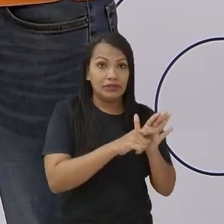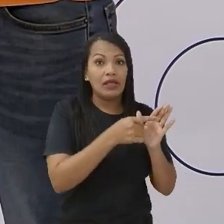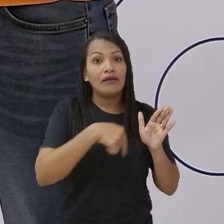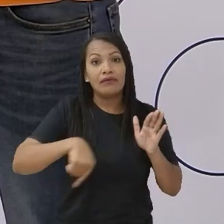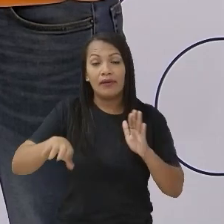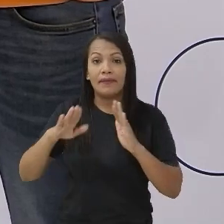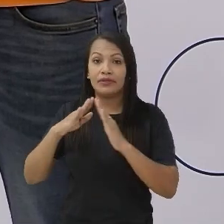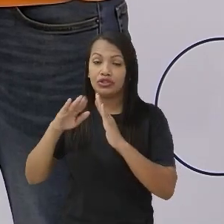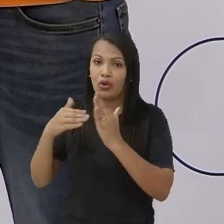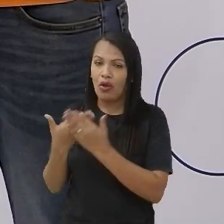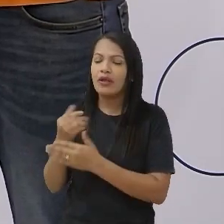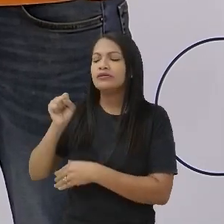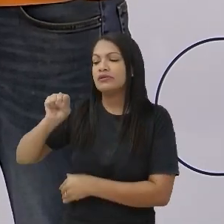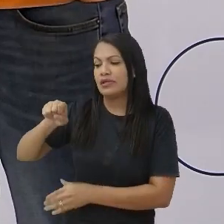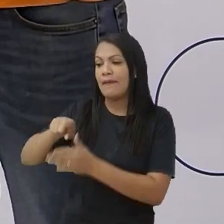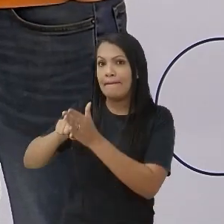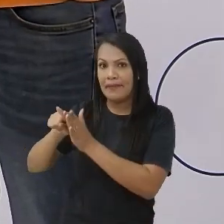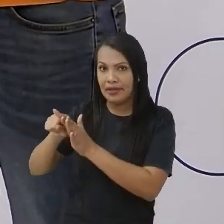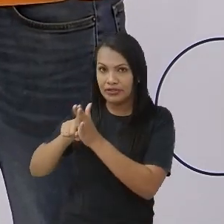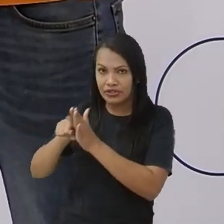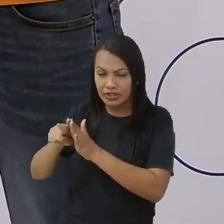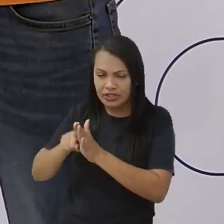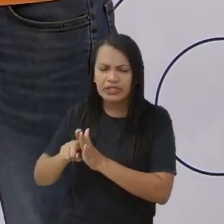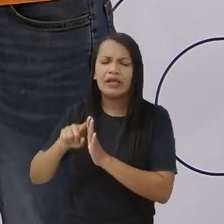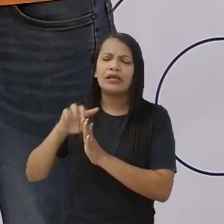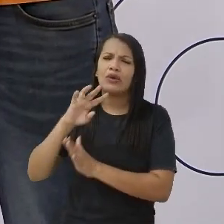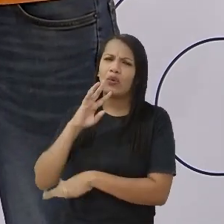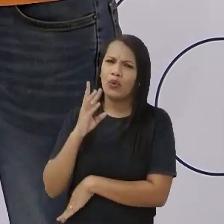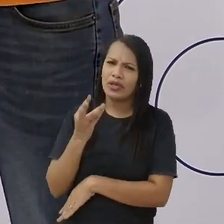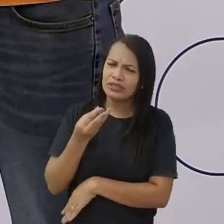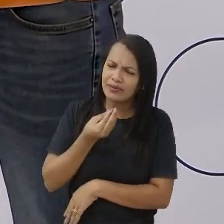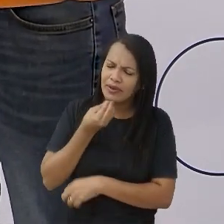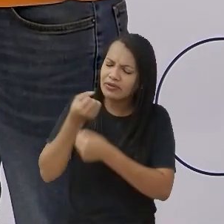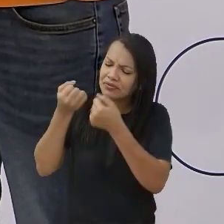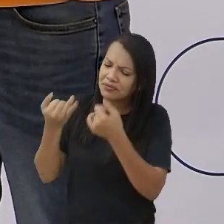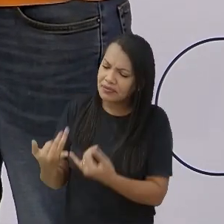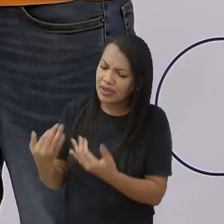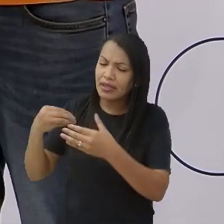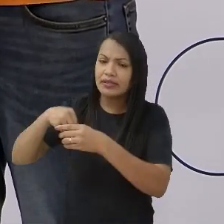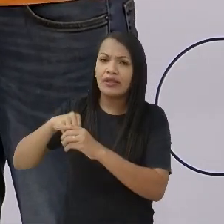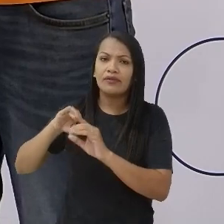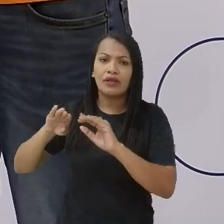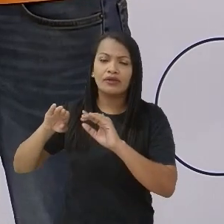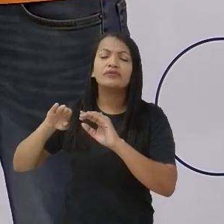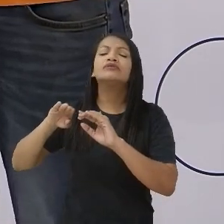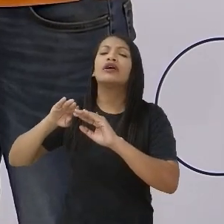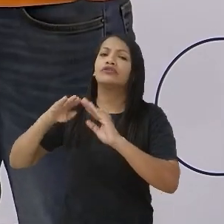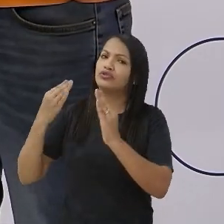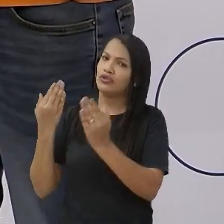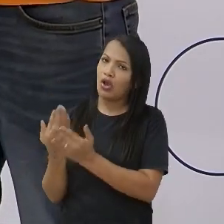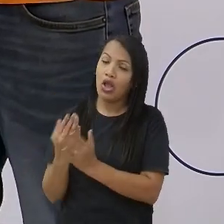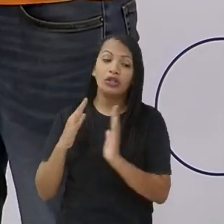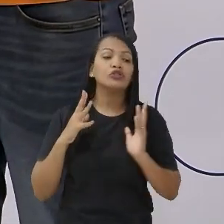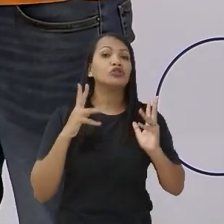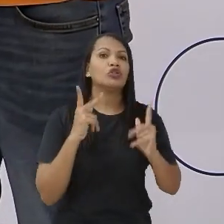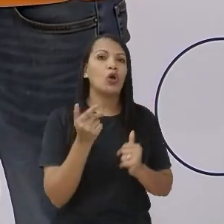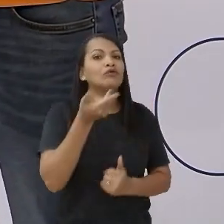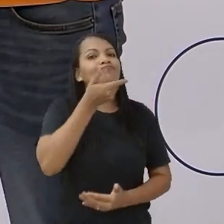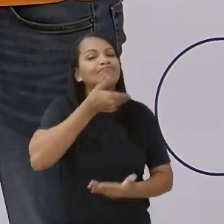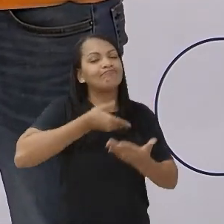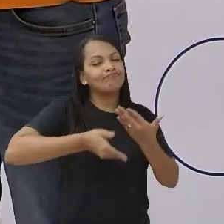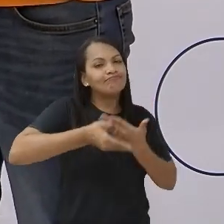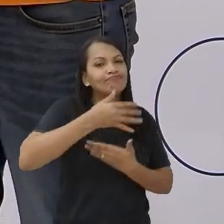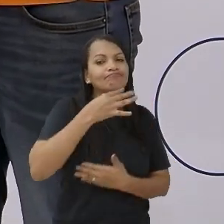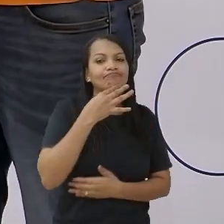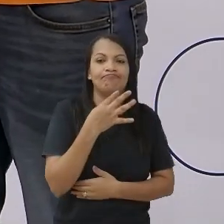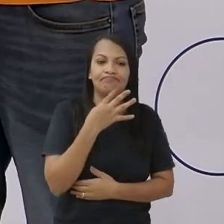conhecimento deles. Isso, para que a gente consiga ler, compartilhar essa leitura com as crianças ali. Todo mundo vai fazer essa troca de conhecimentos ali. Seria